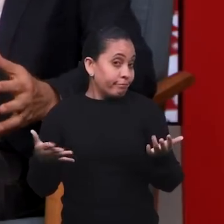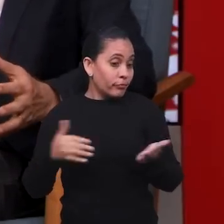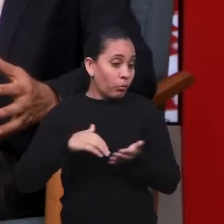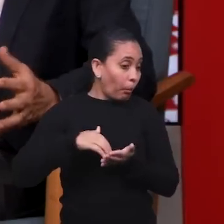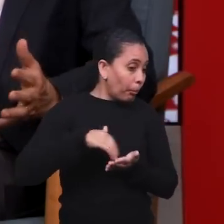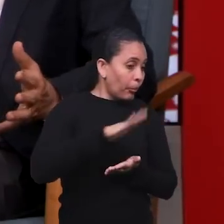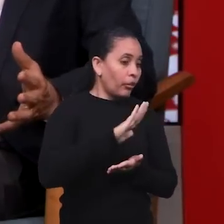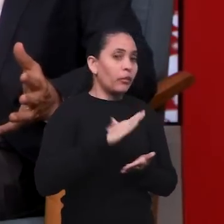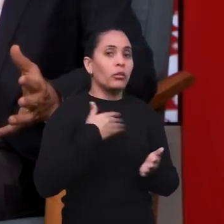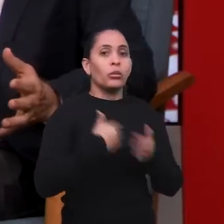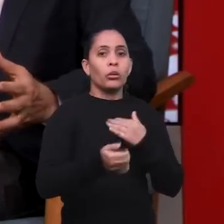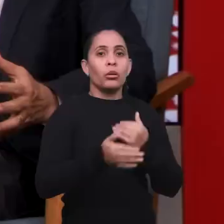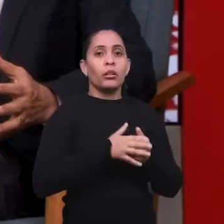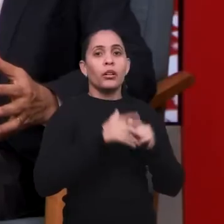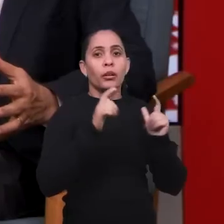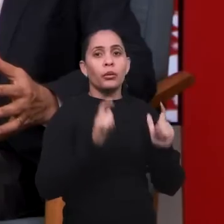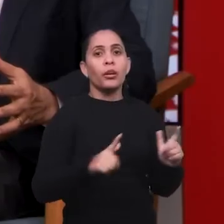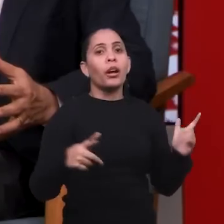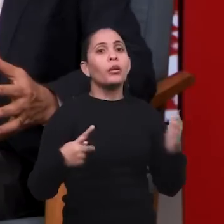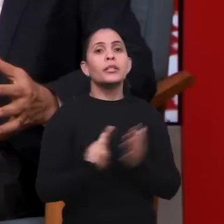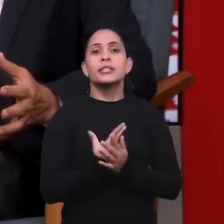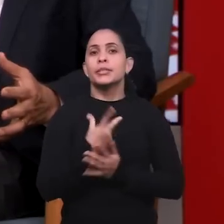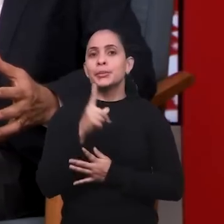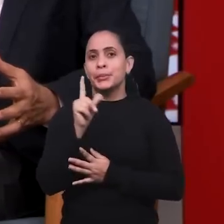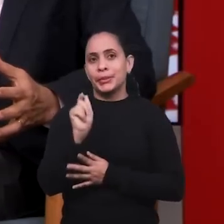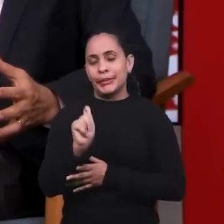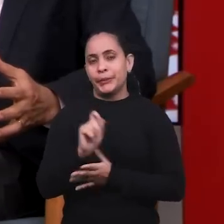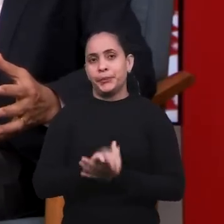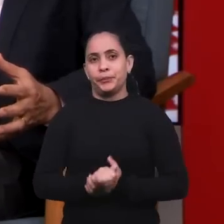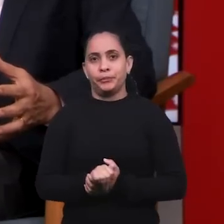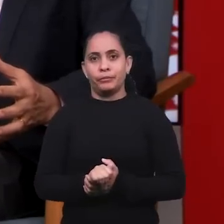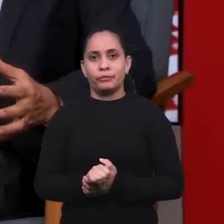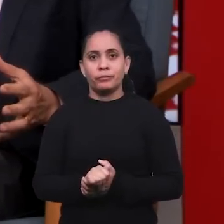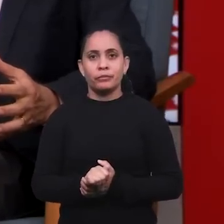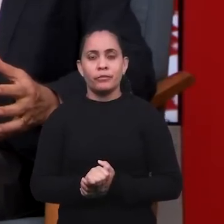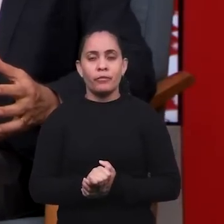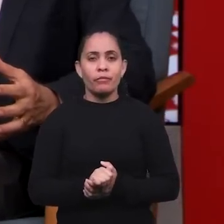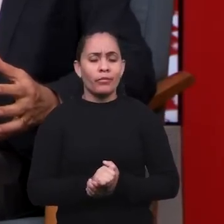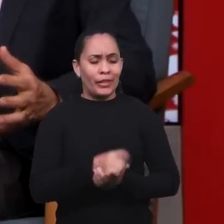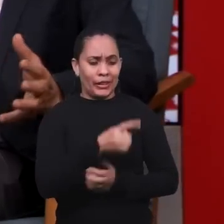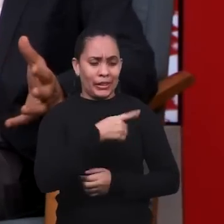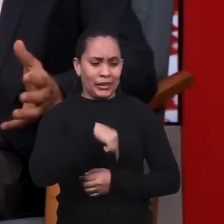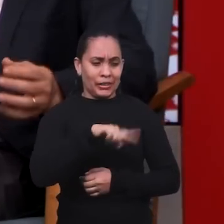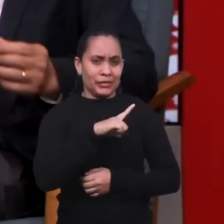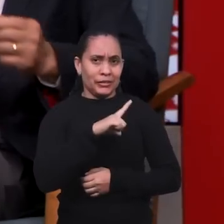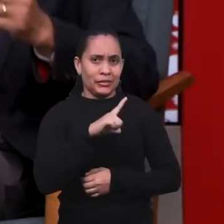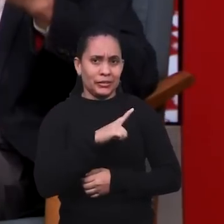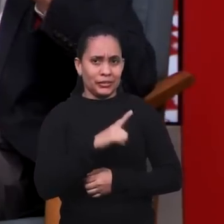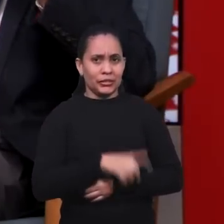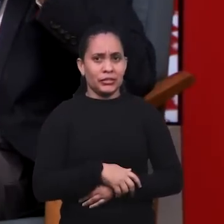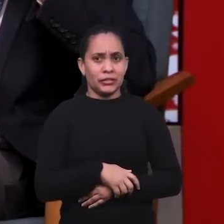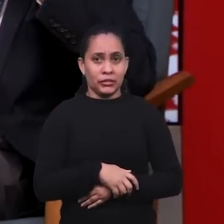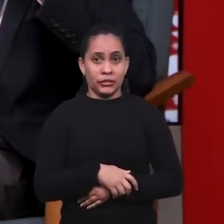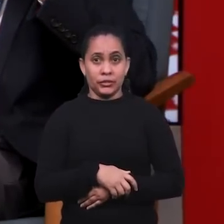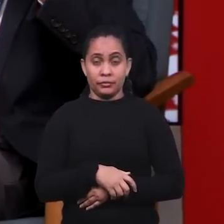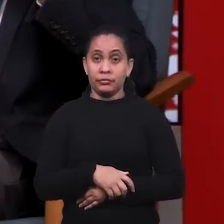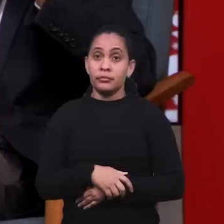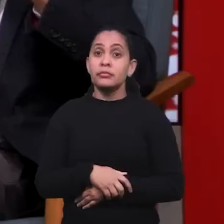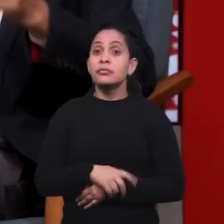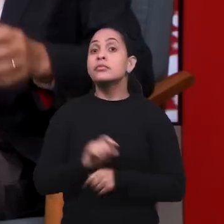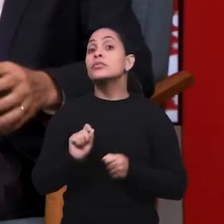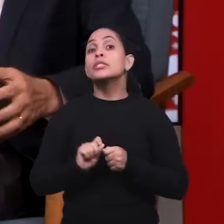eram mandados para qualquer lugar. O que acontecia com eles? eles então eles mesmos tiveram uma